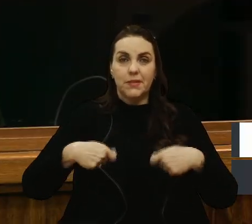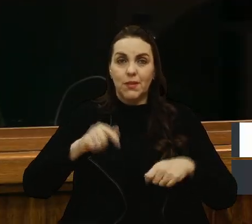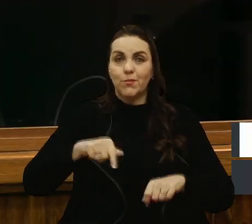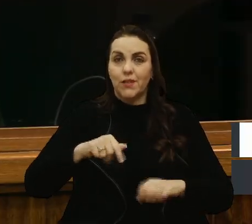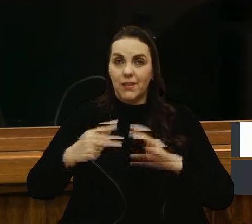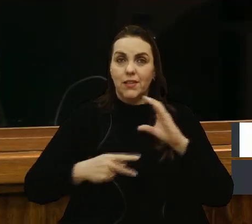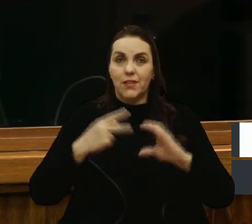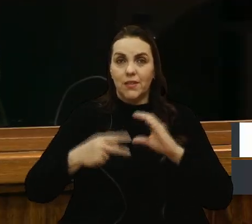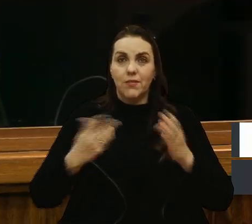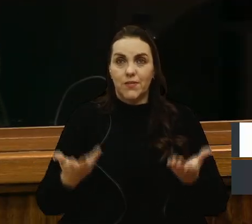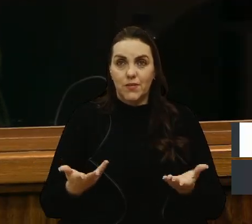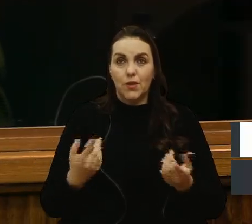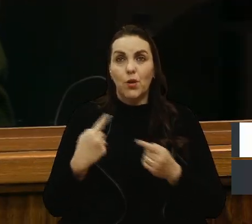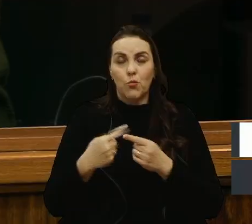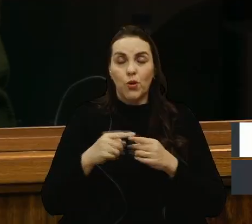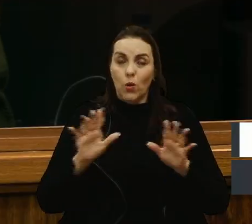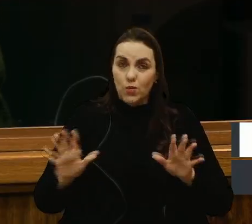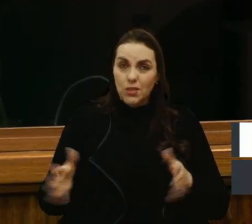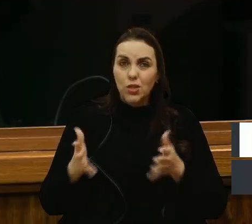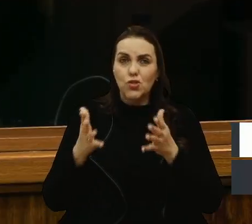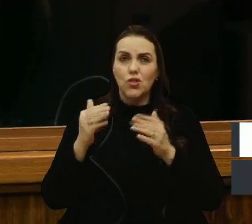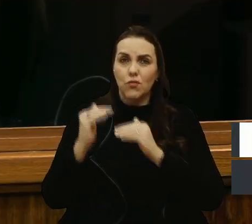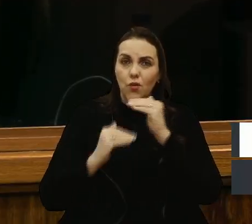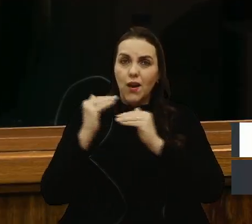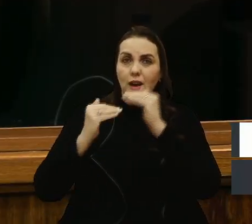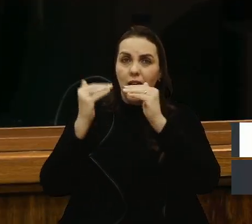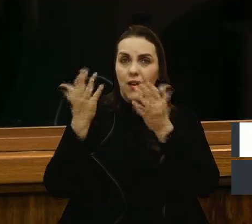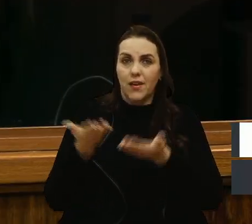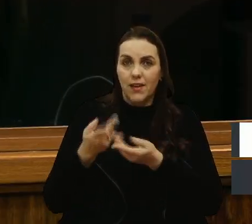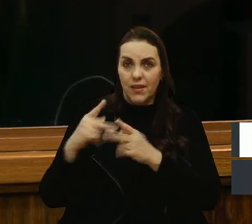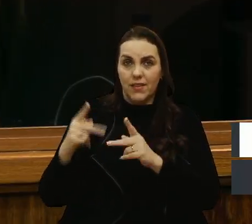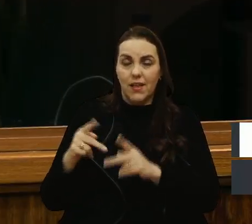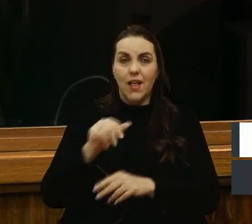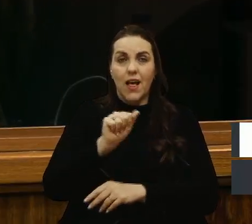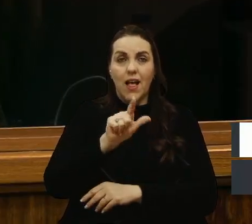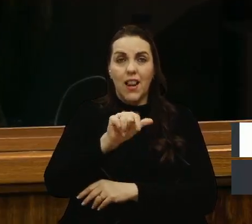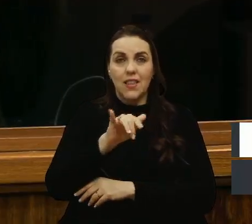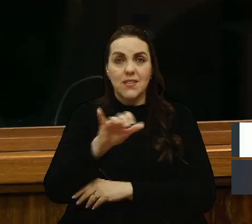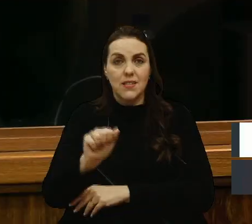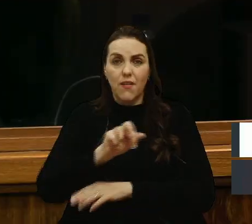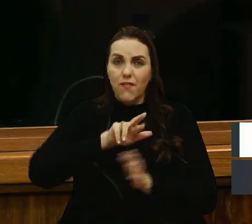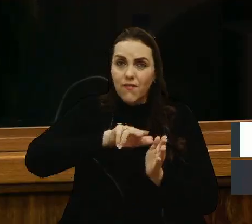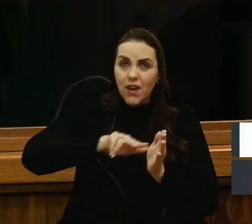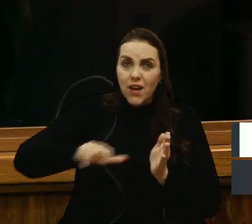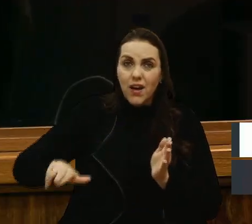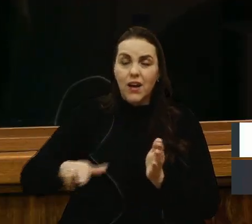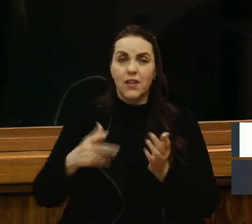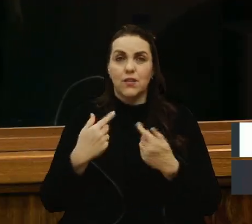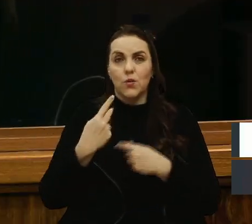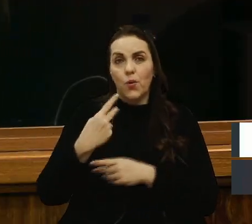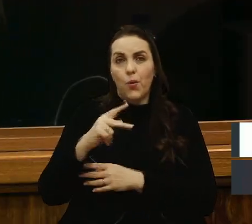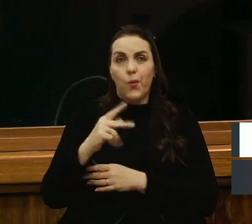fazer, porque é um incentivo carreira, assim como a Alicia, vários outros